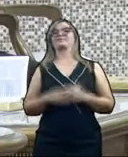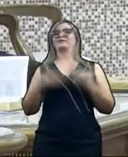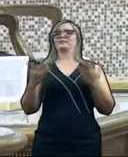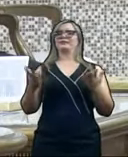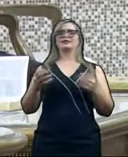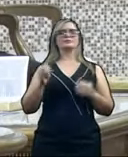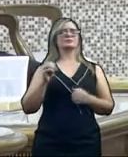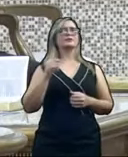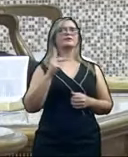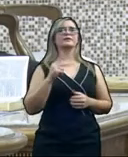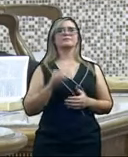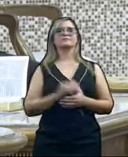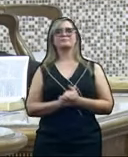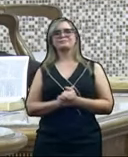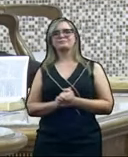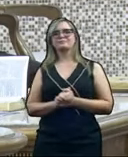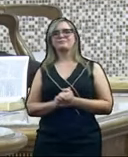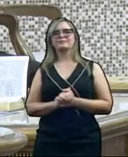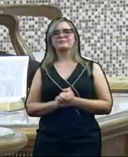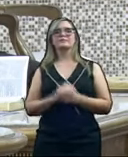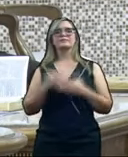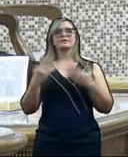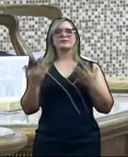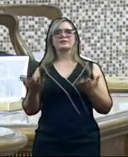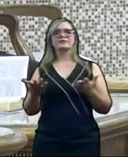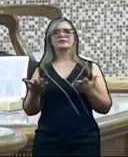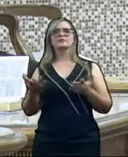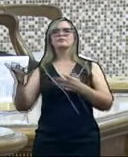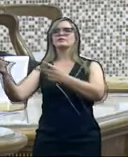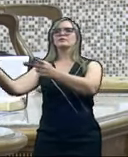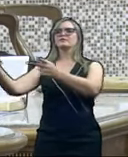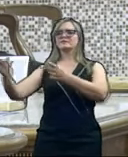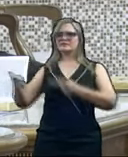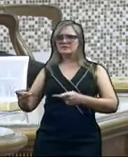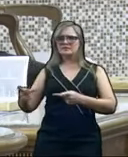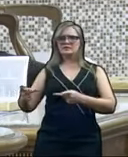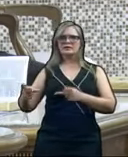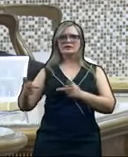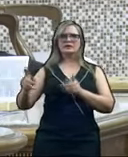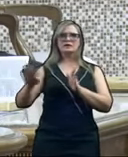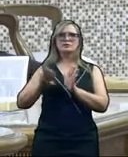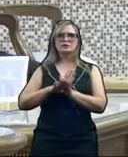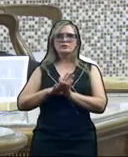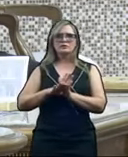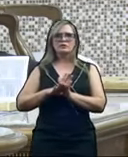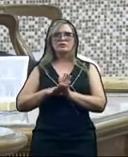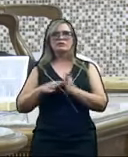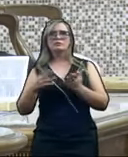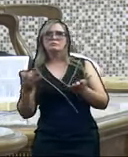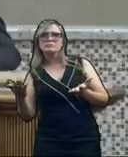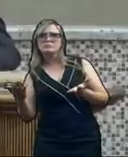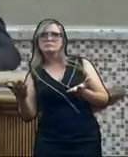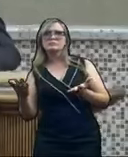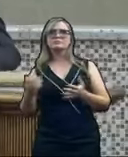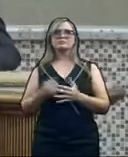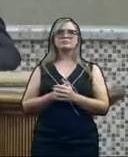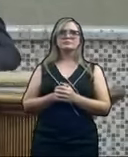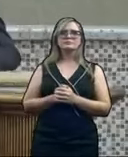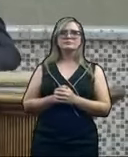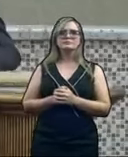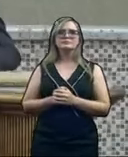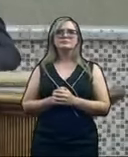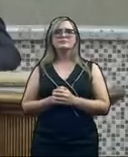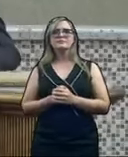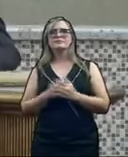outro endereço Célia Bom dia minha mãe atende aquelas irmãs e não era a casa da minha mãe não era aquela